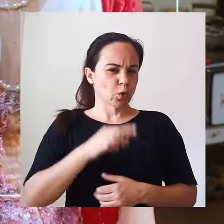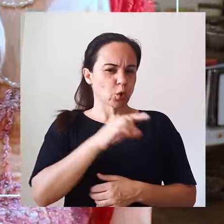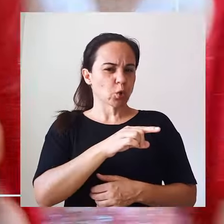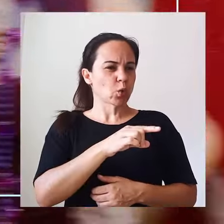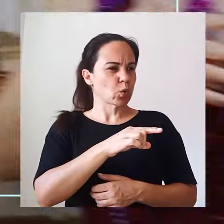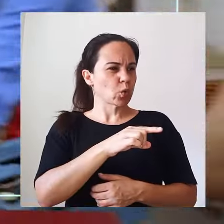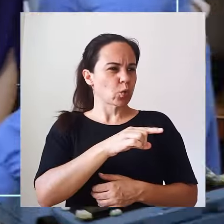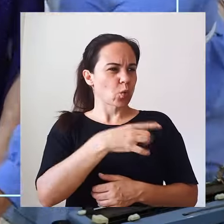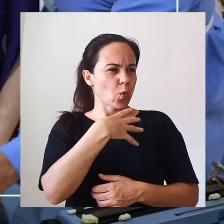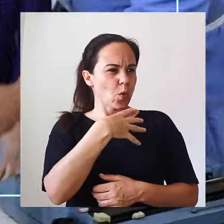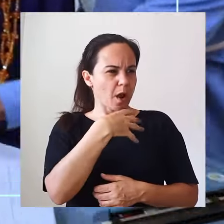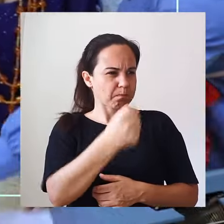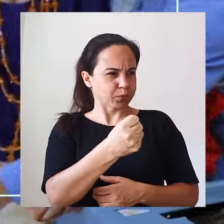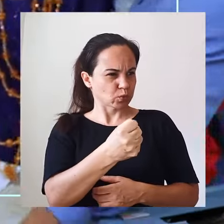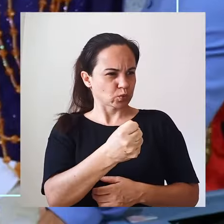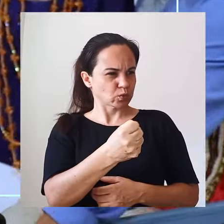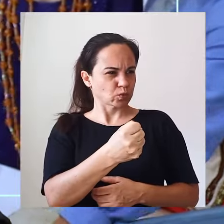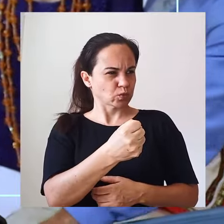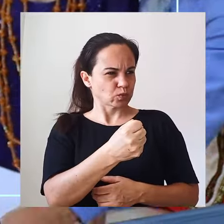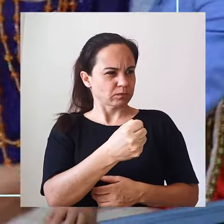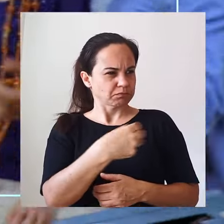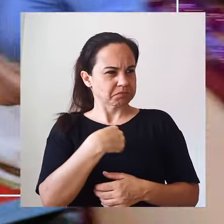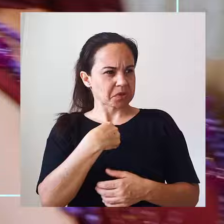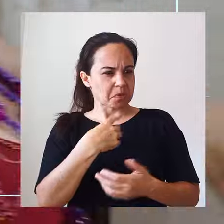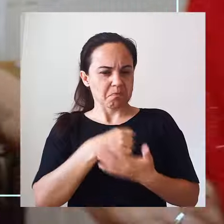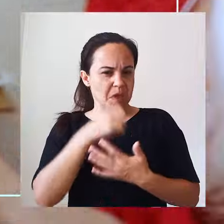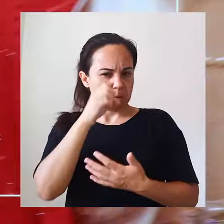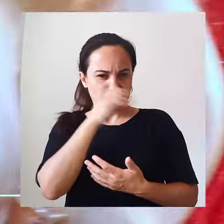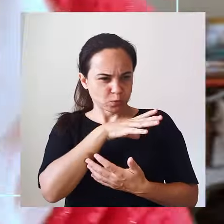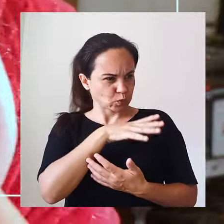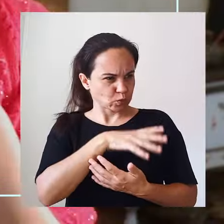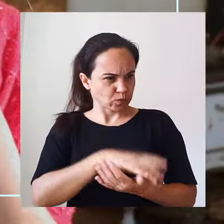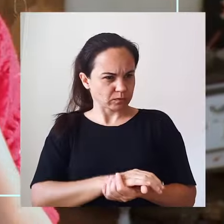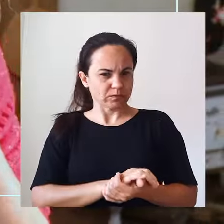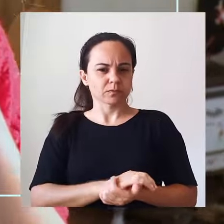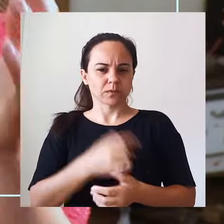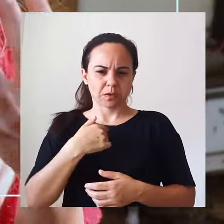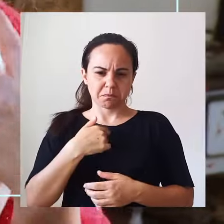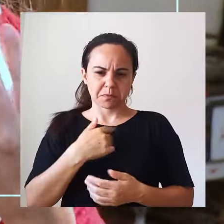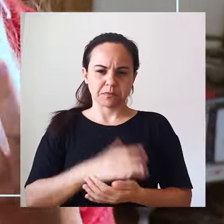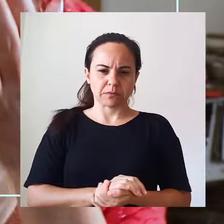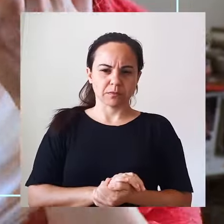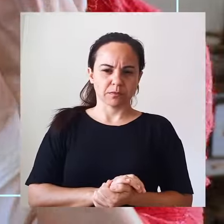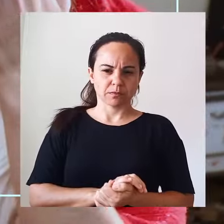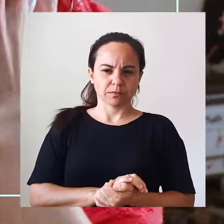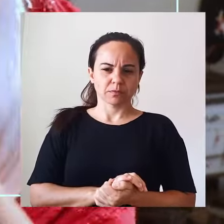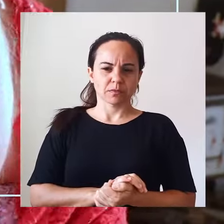mim. E olhe, essa é tua filha,